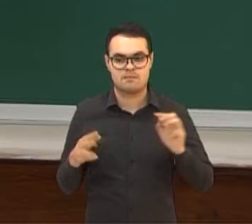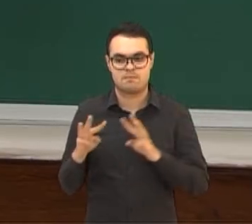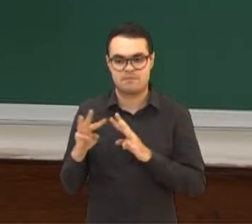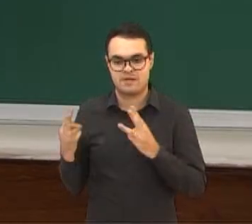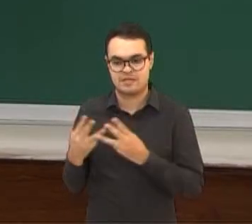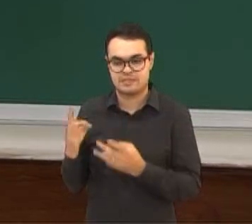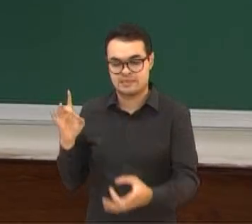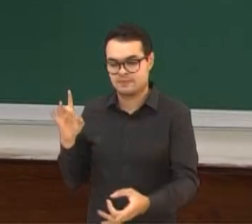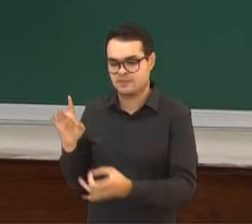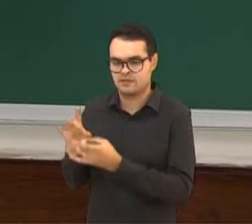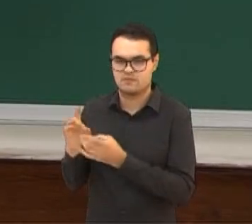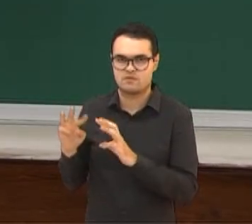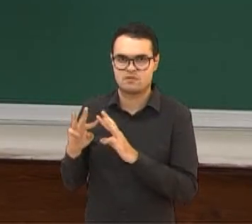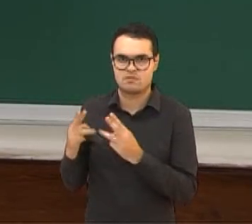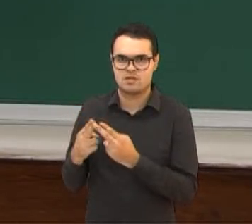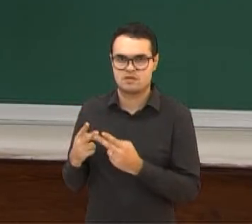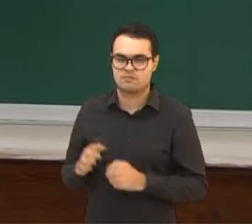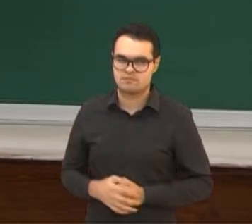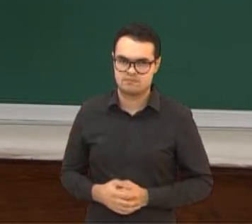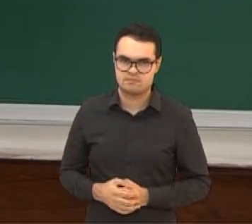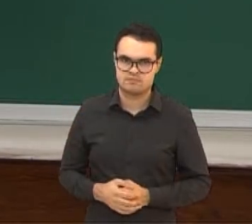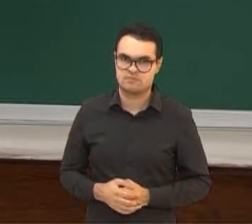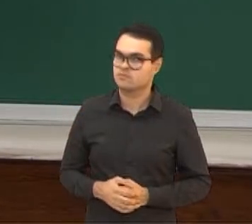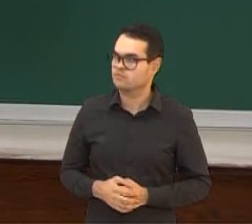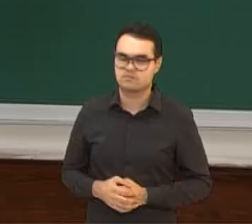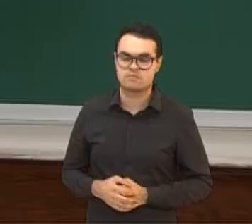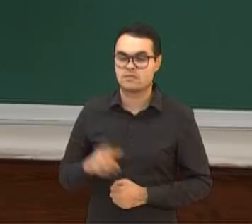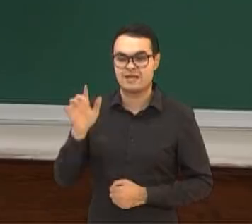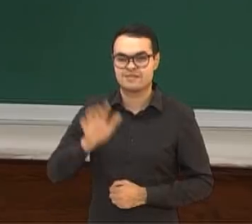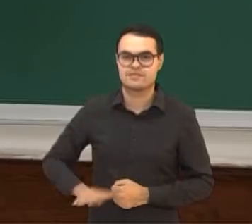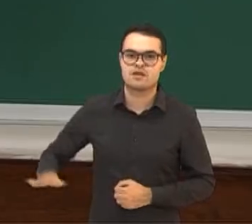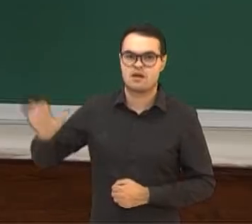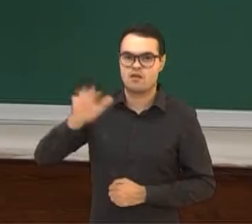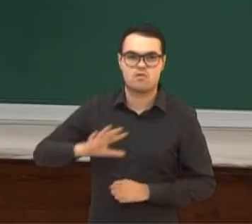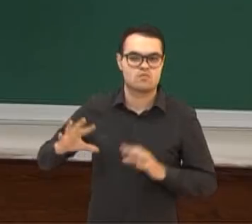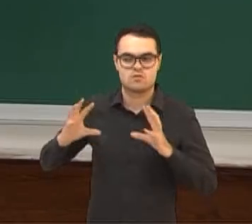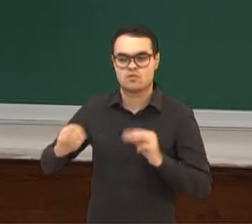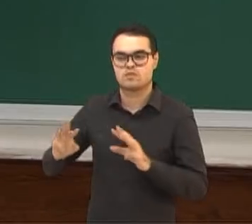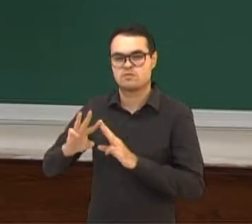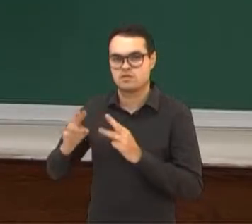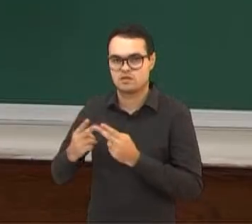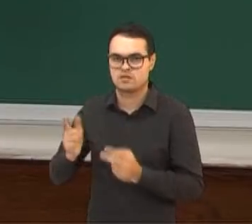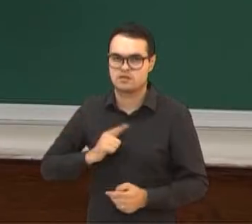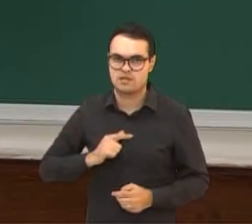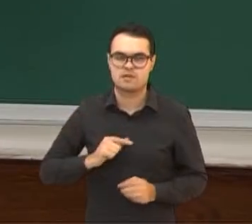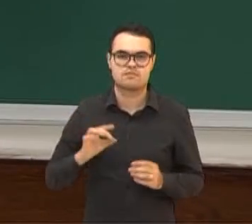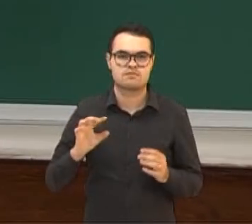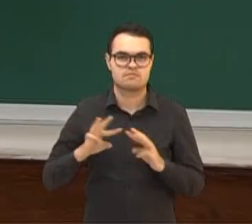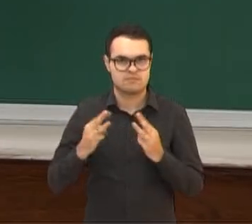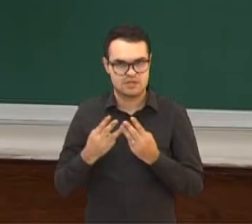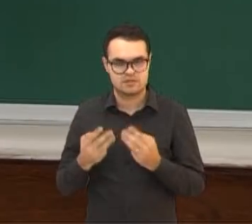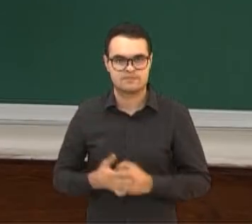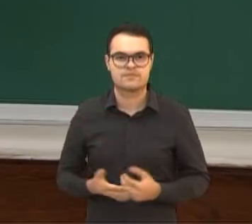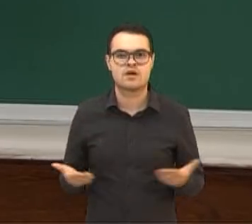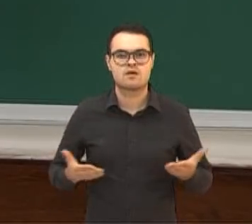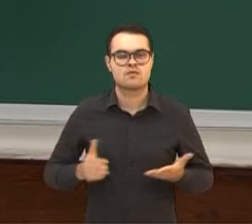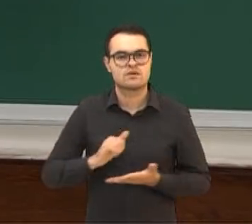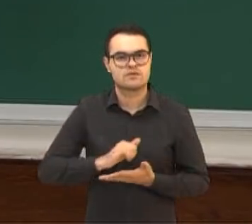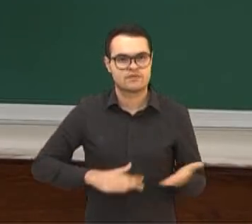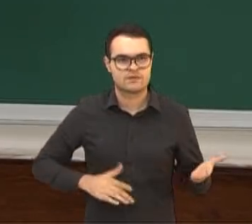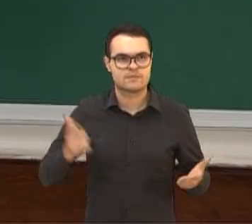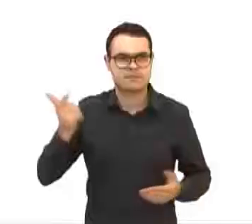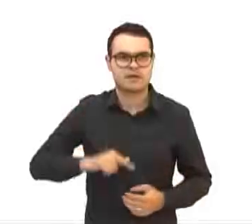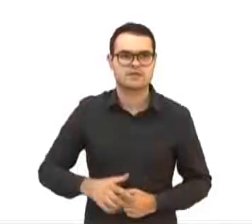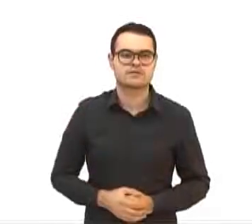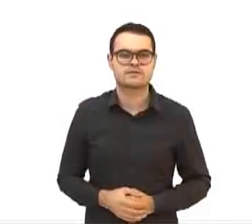propriedade específica da matéria, é uma propriedade geral, toda a matéria tem massa. Vamos para mais uma atividade